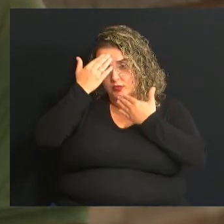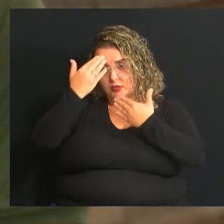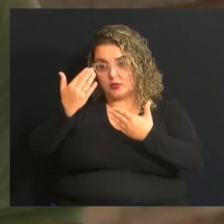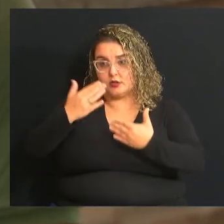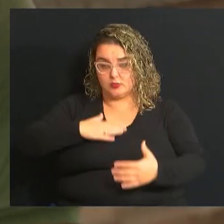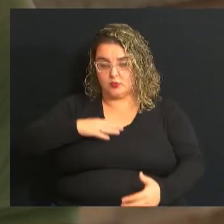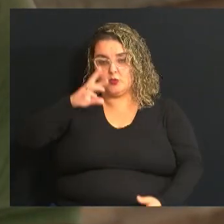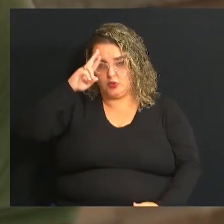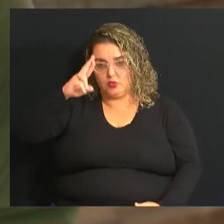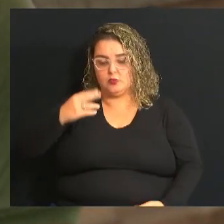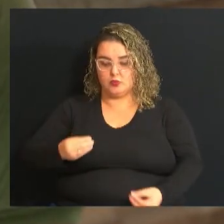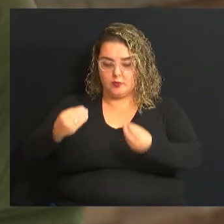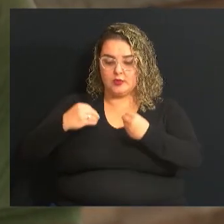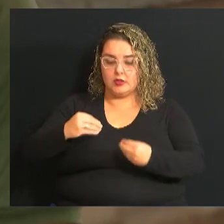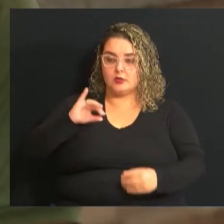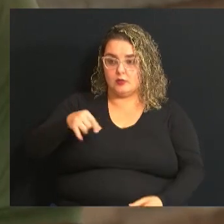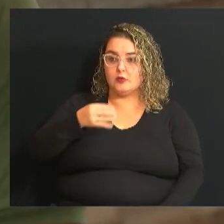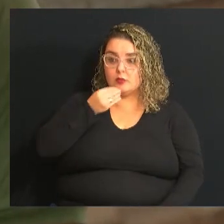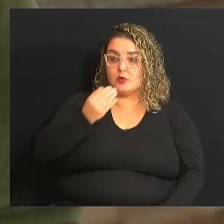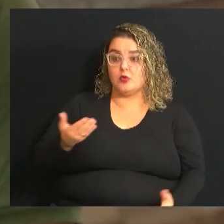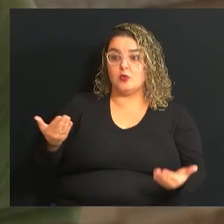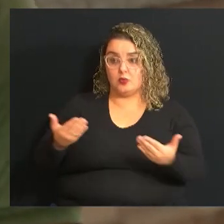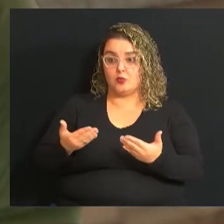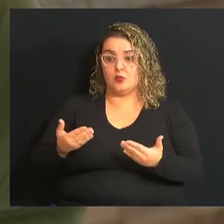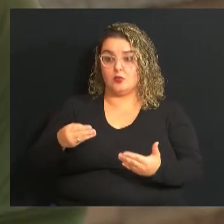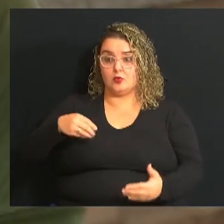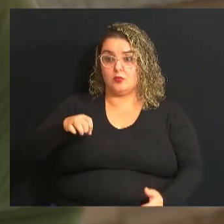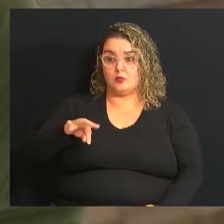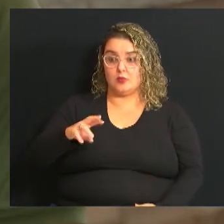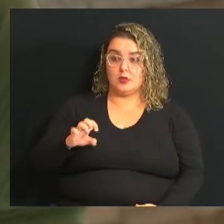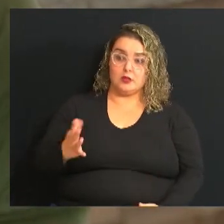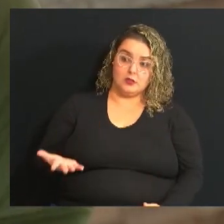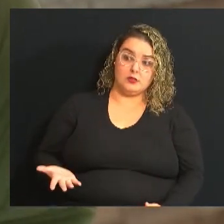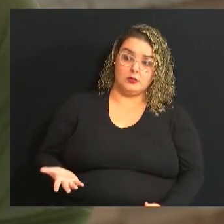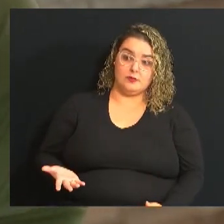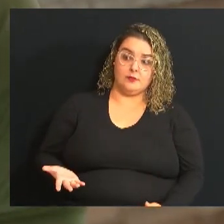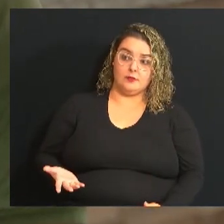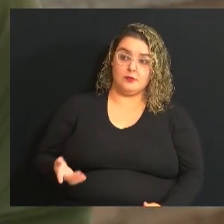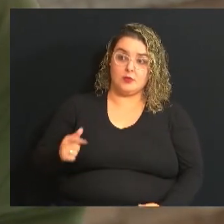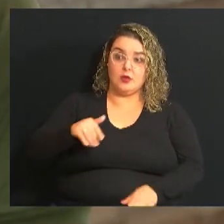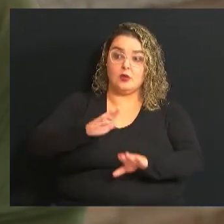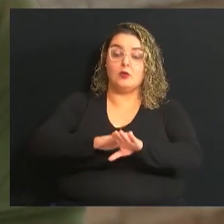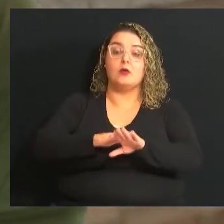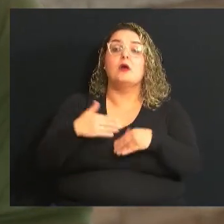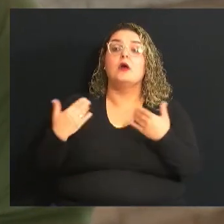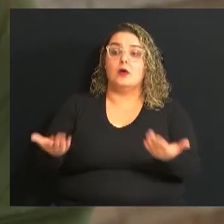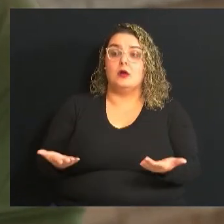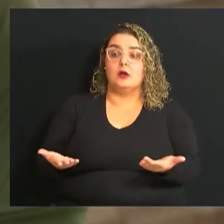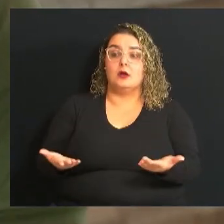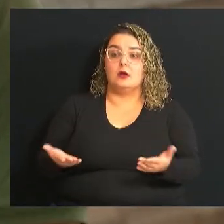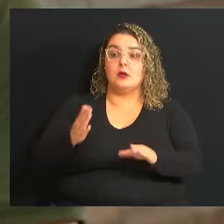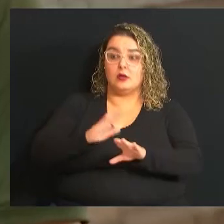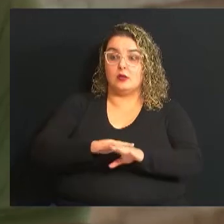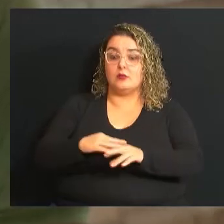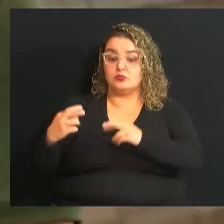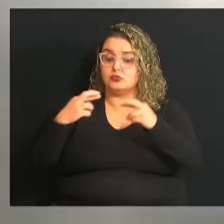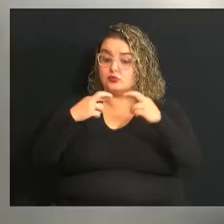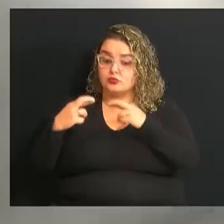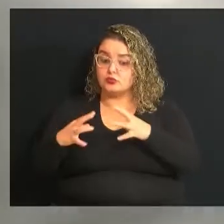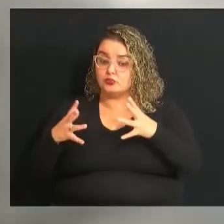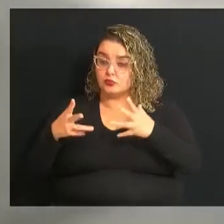algum tipo de acréscimo devido ao pagamento parcelado, da mesma forma, o fornecedor é obrigado